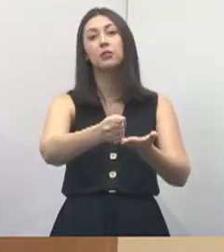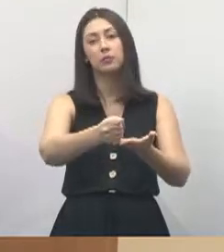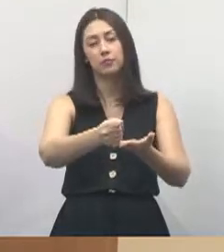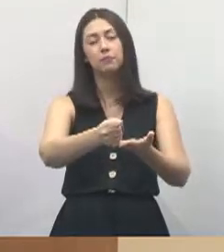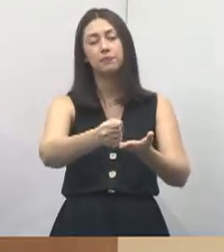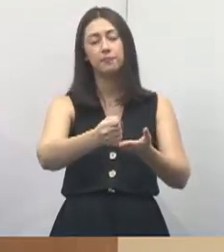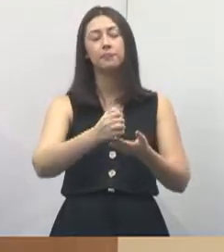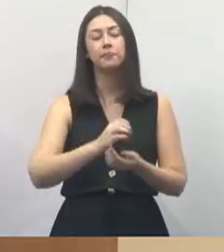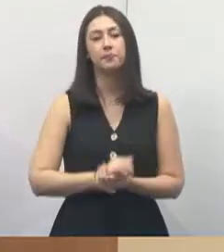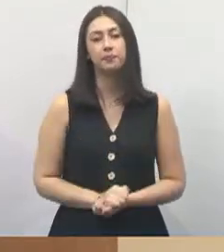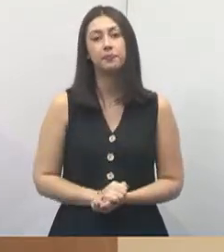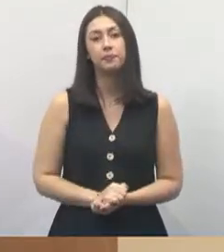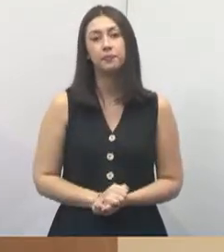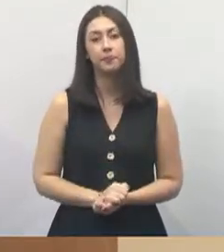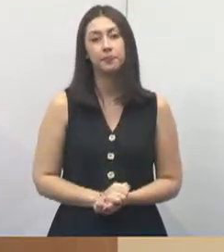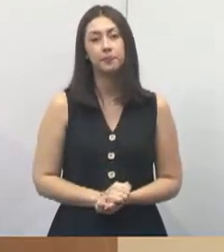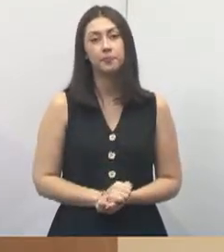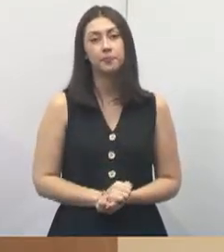essa situação.